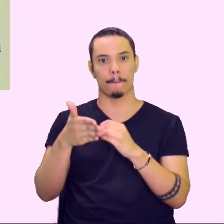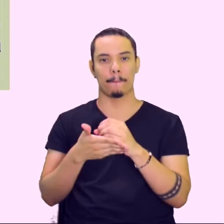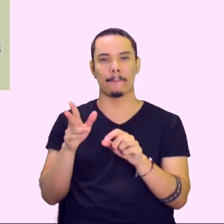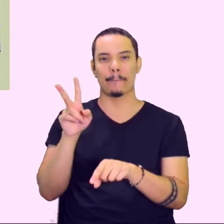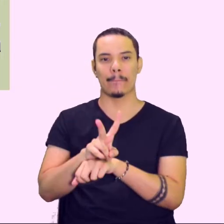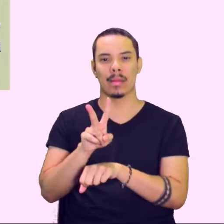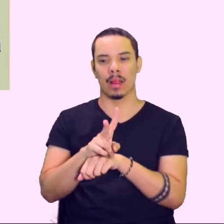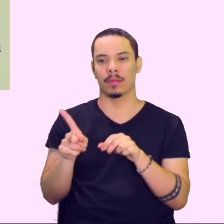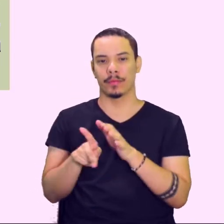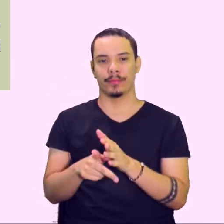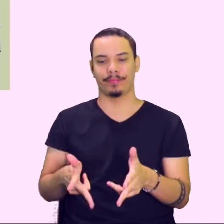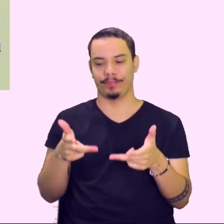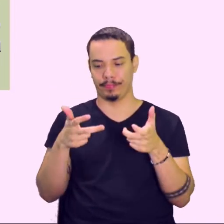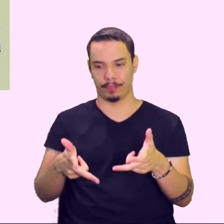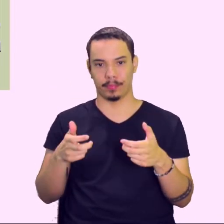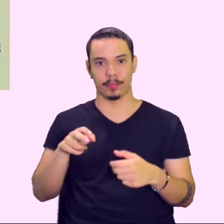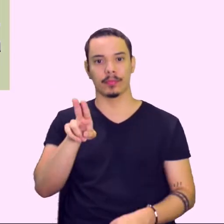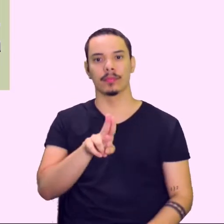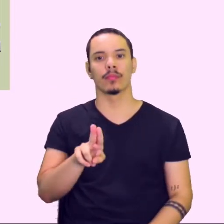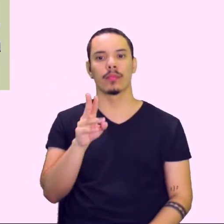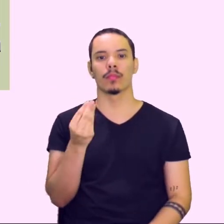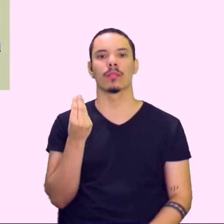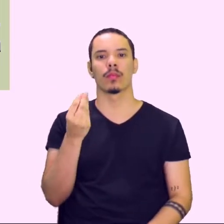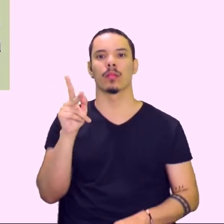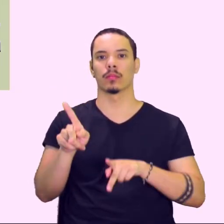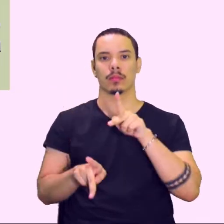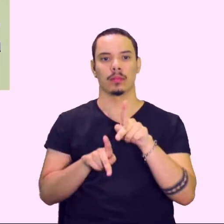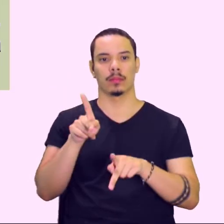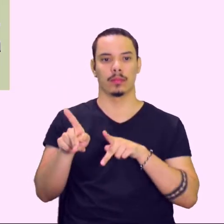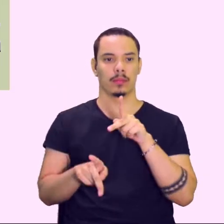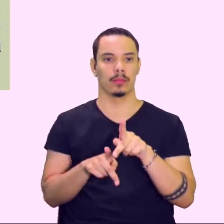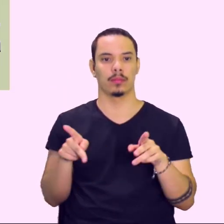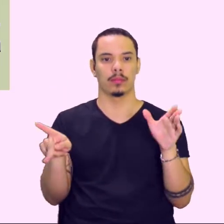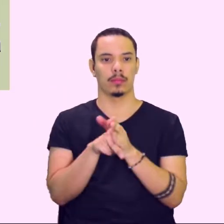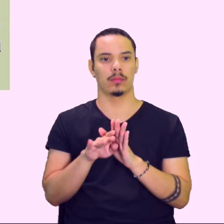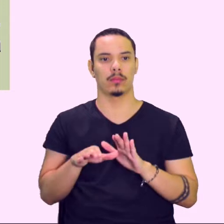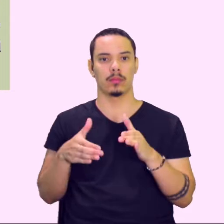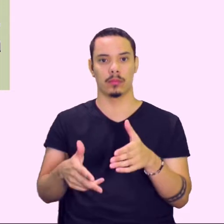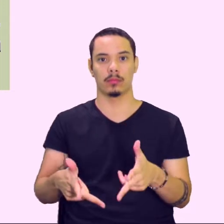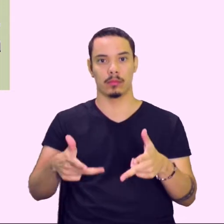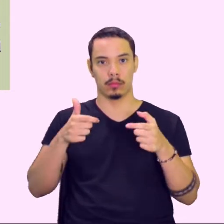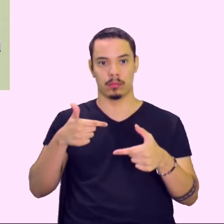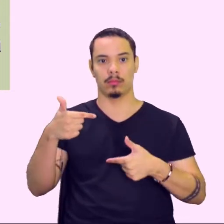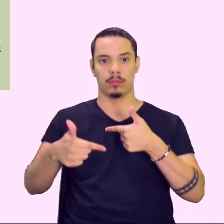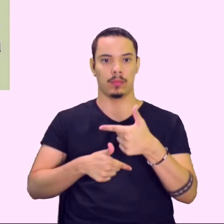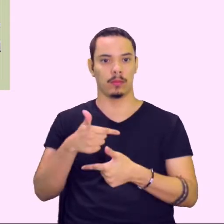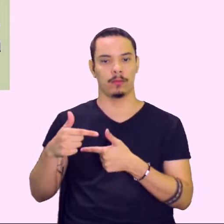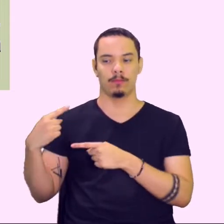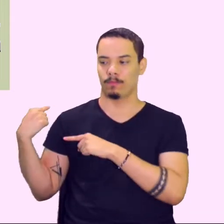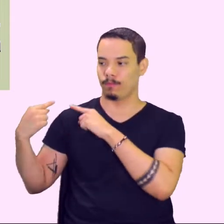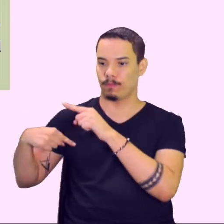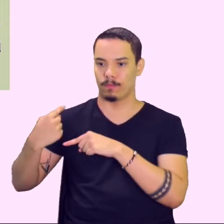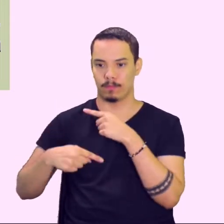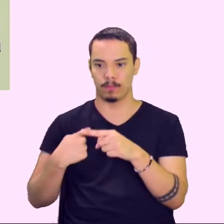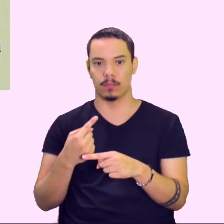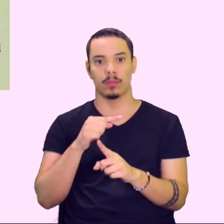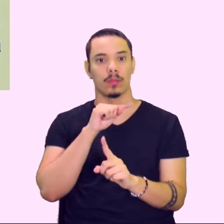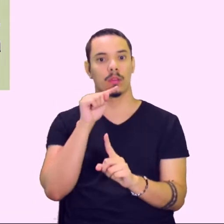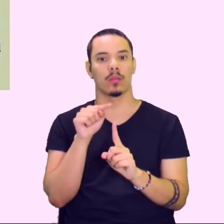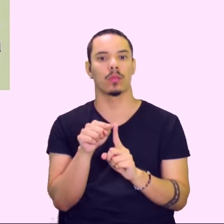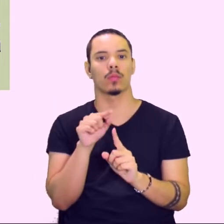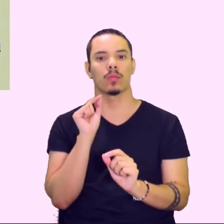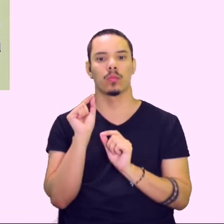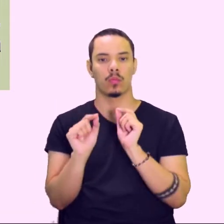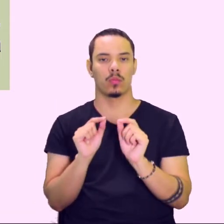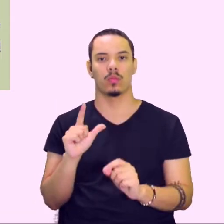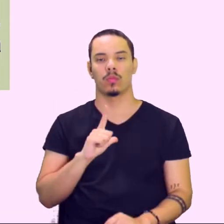extrativistas, utilizadas por populações extrativistas tradicionais, cuja subsistência baseia-se